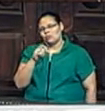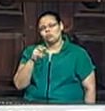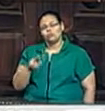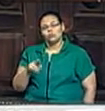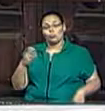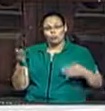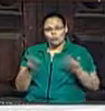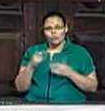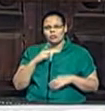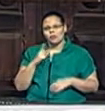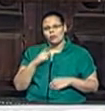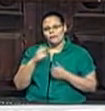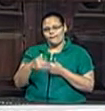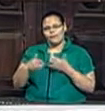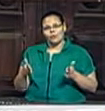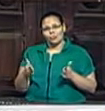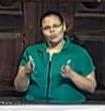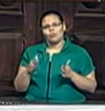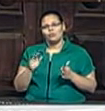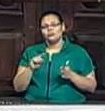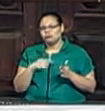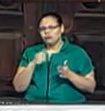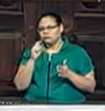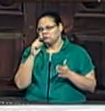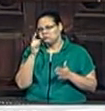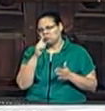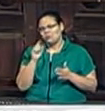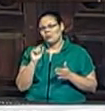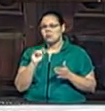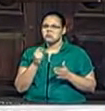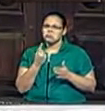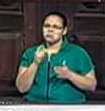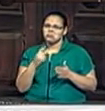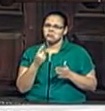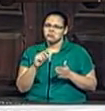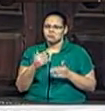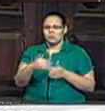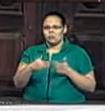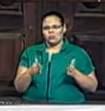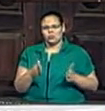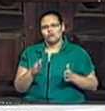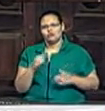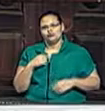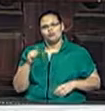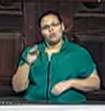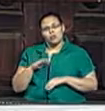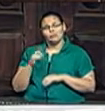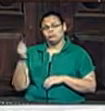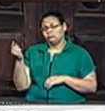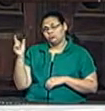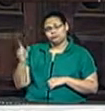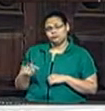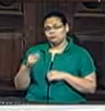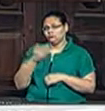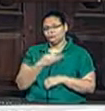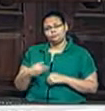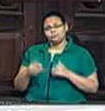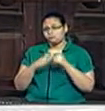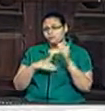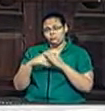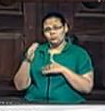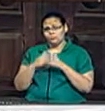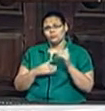hoje um pacote mutilado, transfigurado, destruído pela própria incompetência do governo, que não